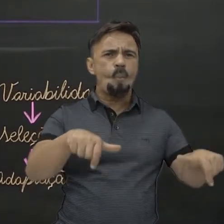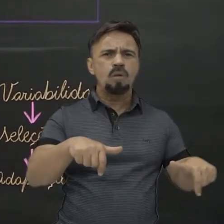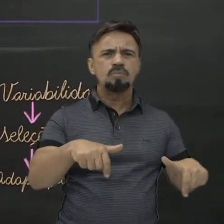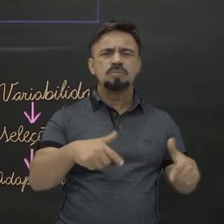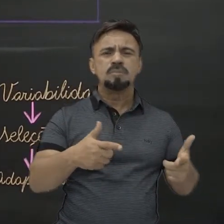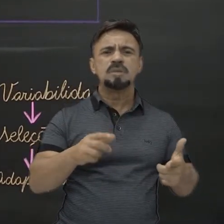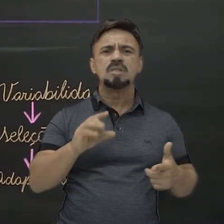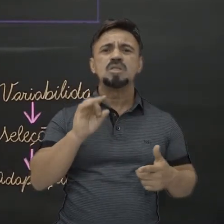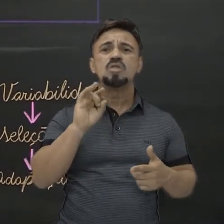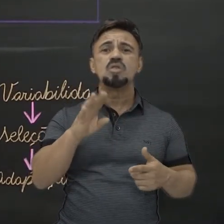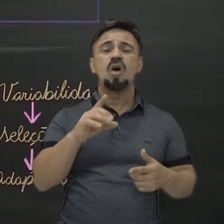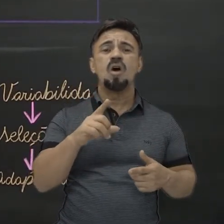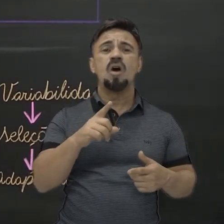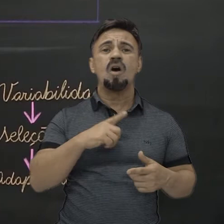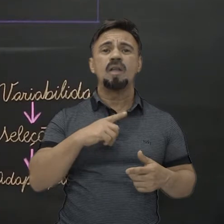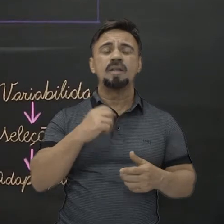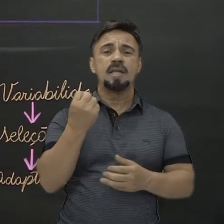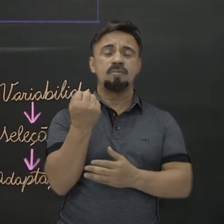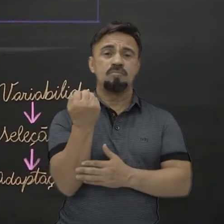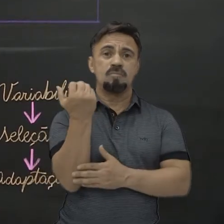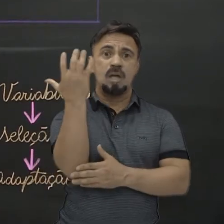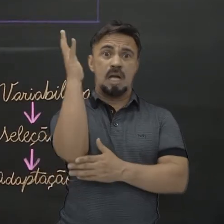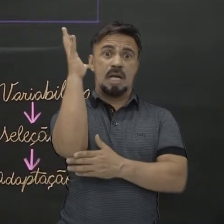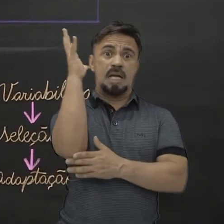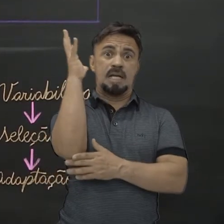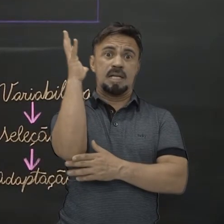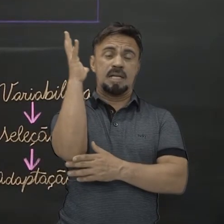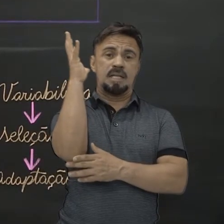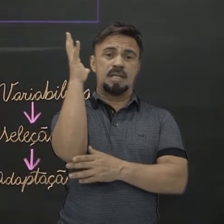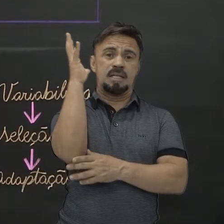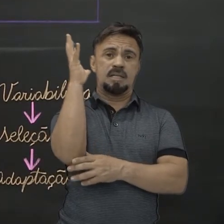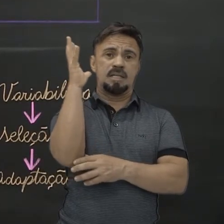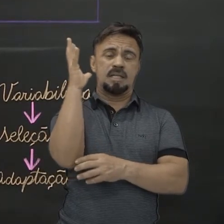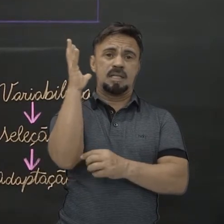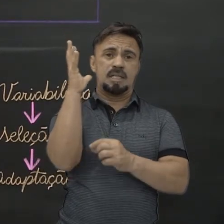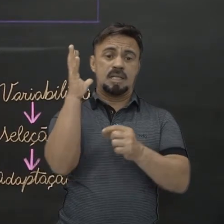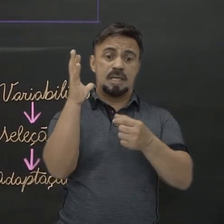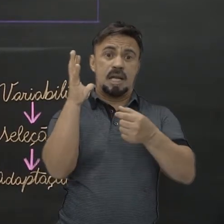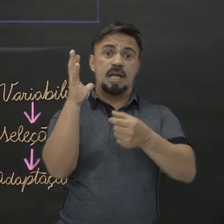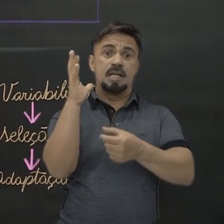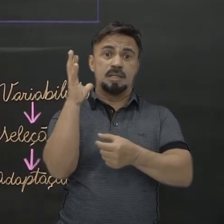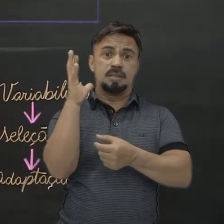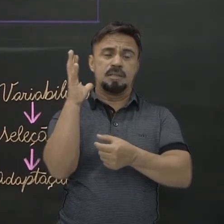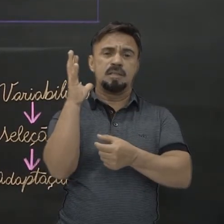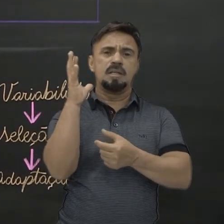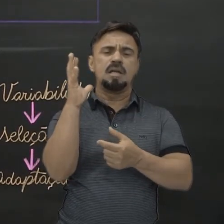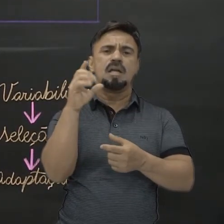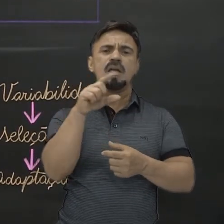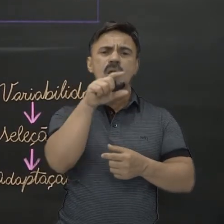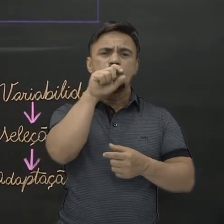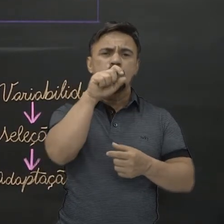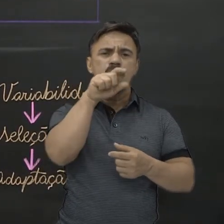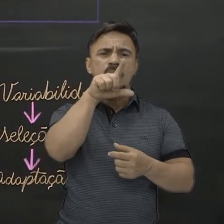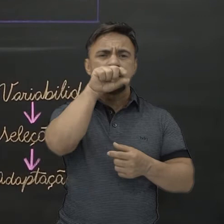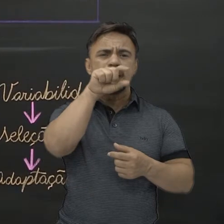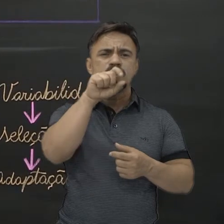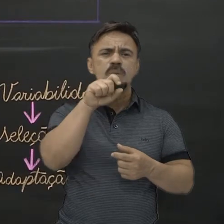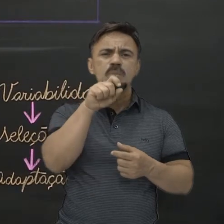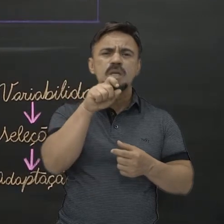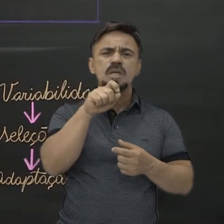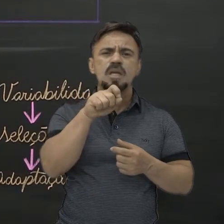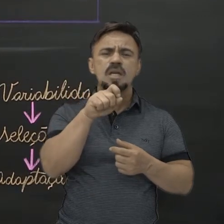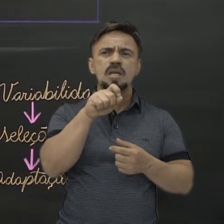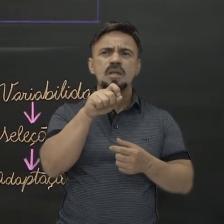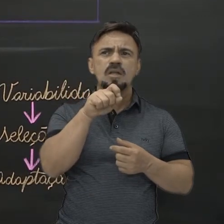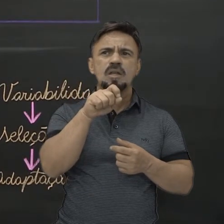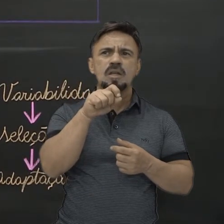tenho apenas árvores de sementes grandes. O que vai acontecer com as aves de biquinhos pequenos? Ela